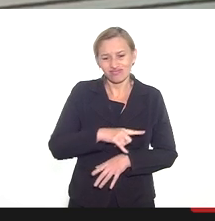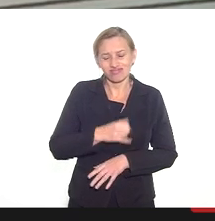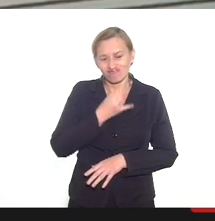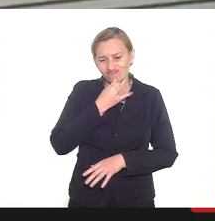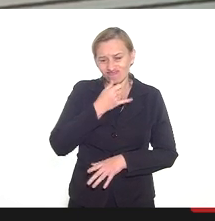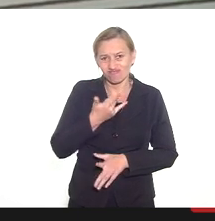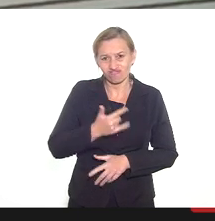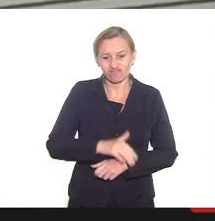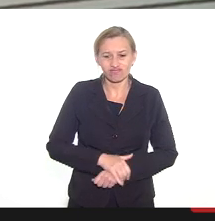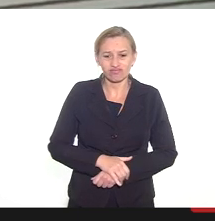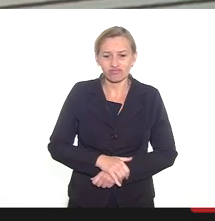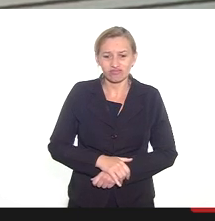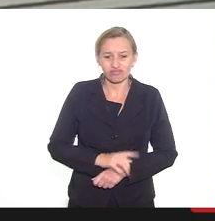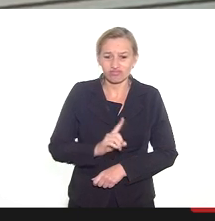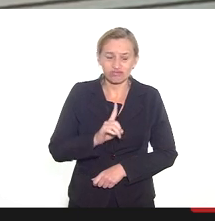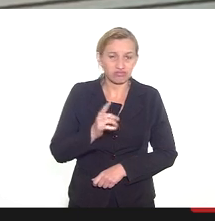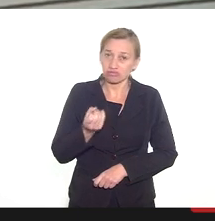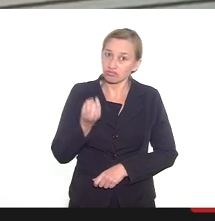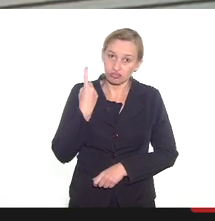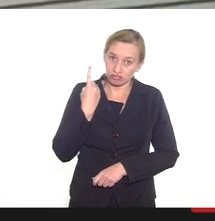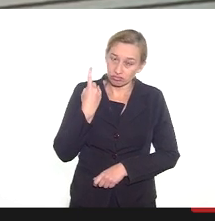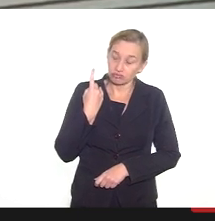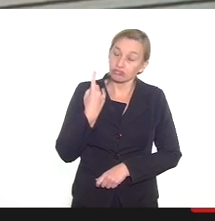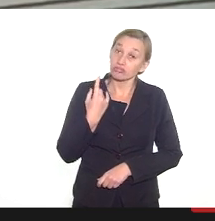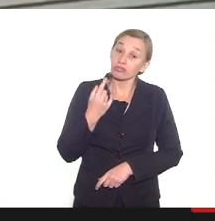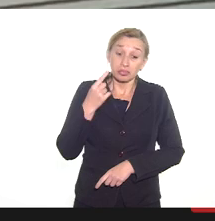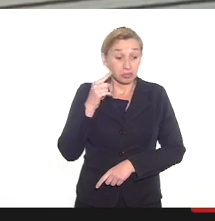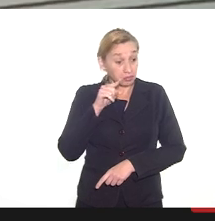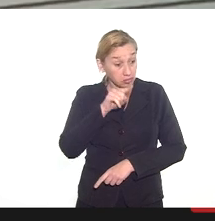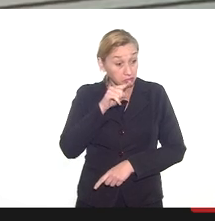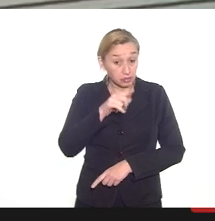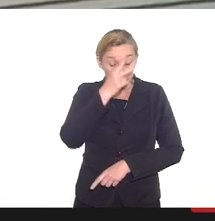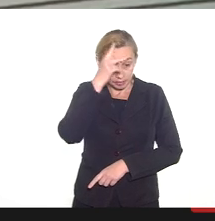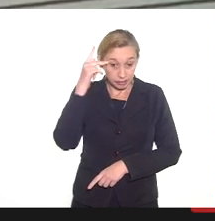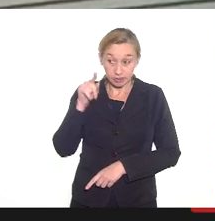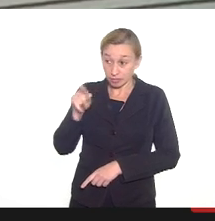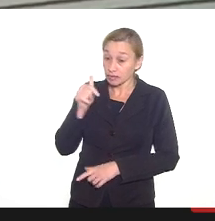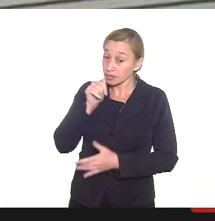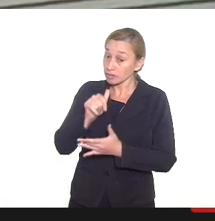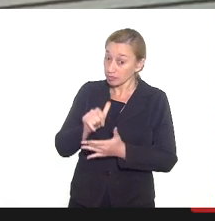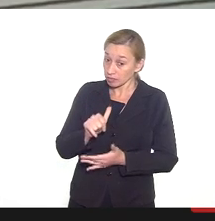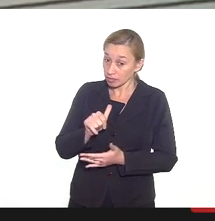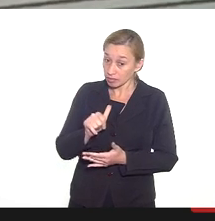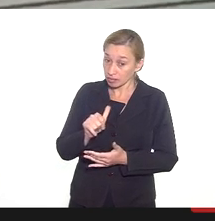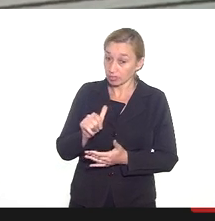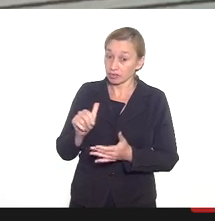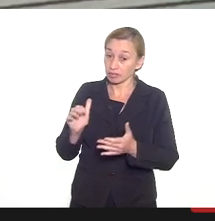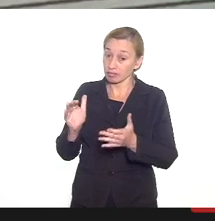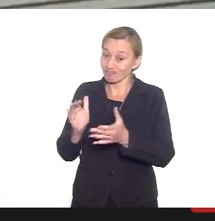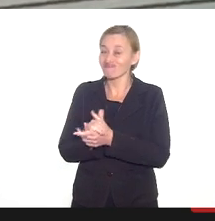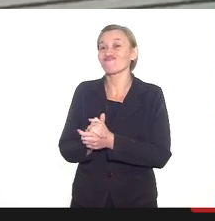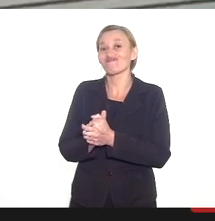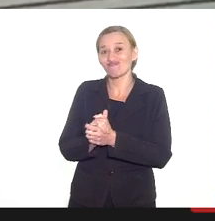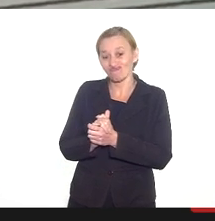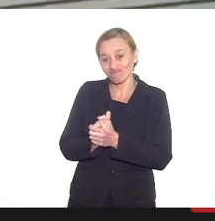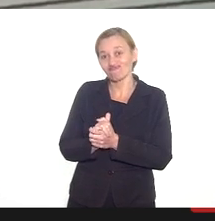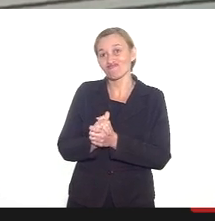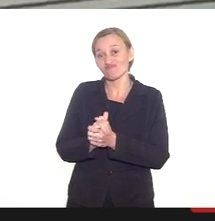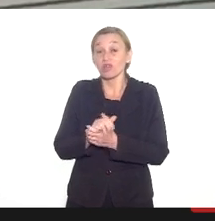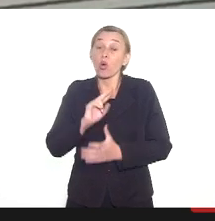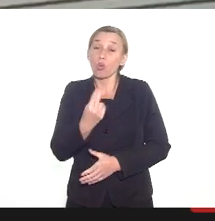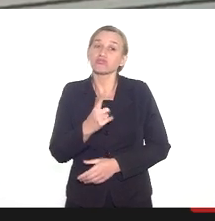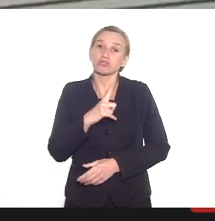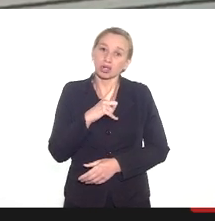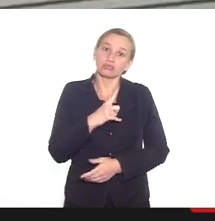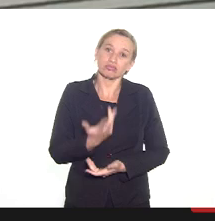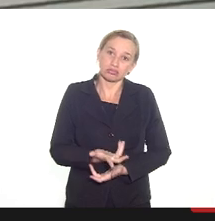trágica, porque não é o estranho, é aquela pessoa com quem aquela mulher teve envolvimento afetivo, teve ou tem, né?